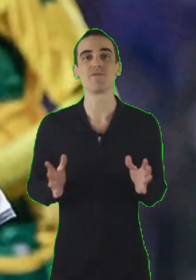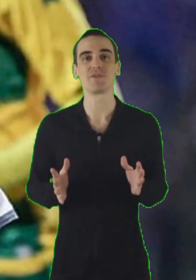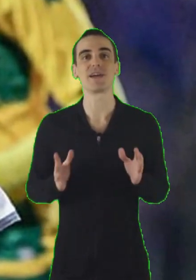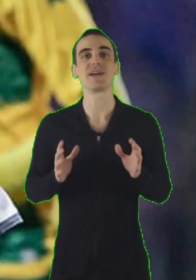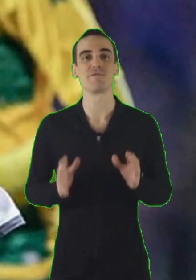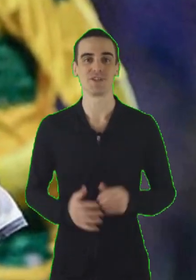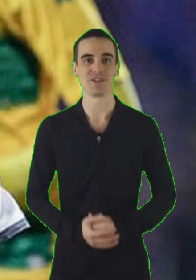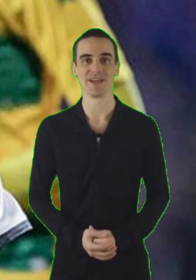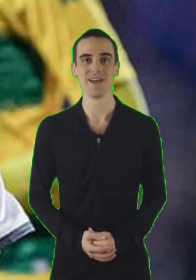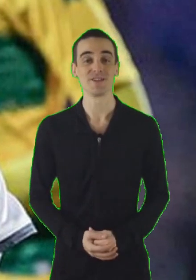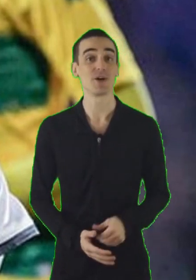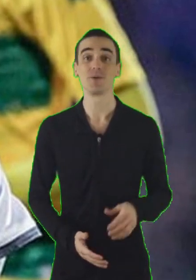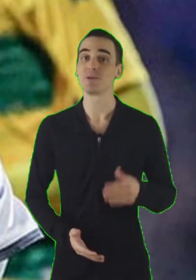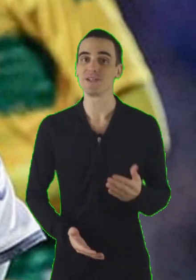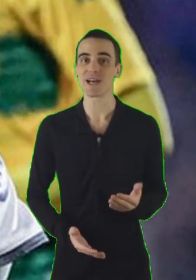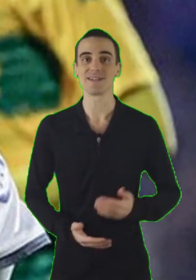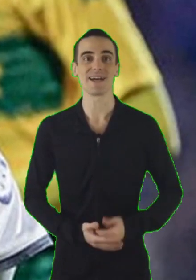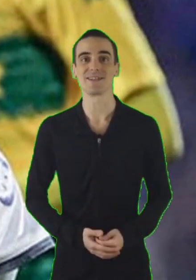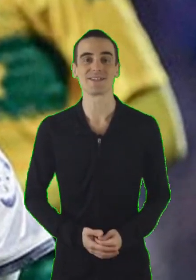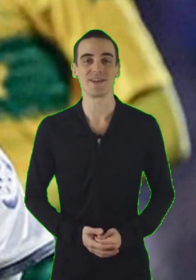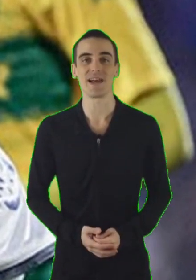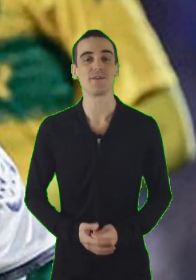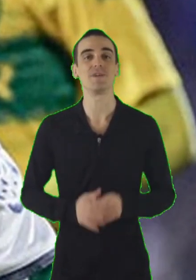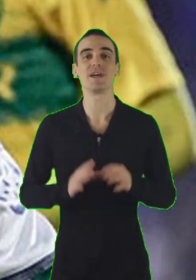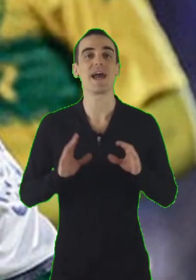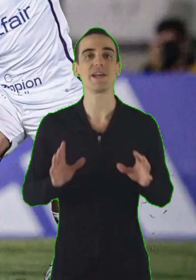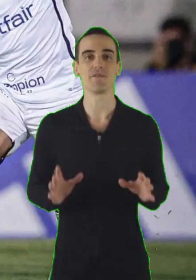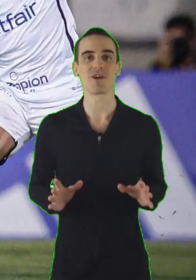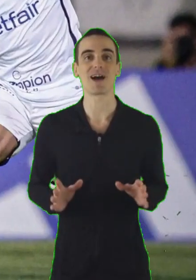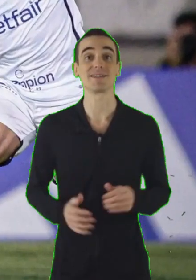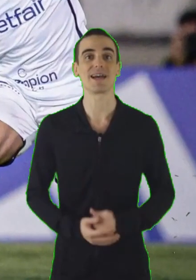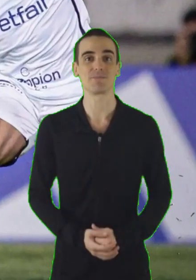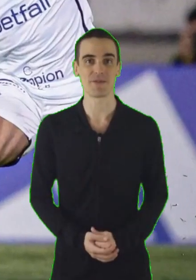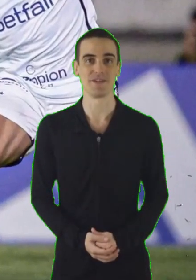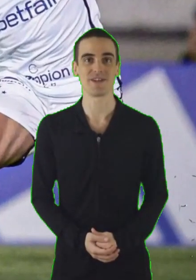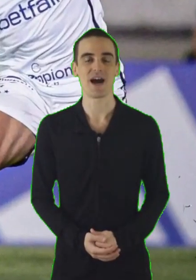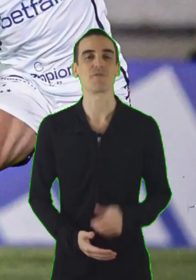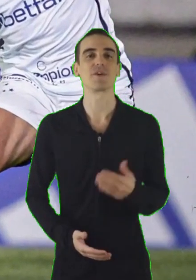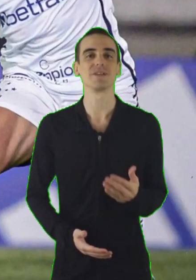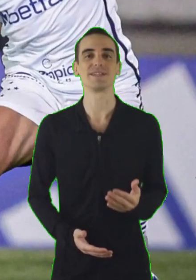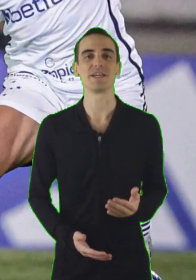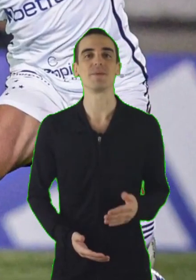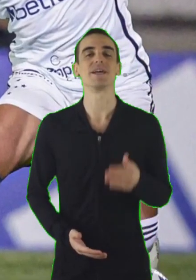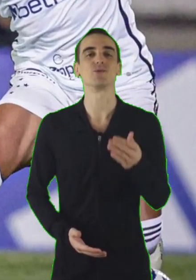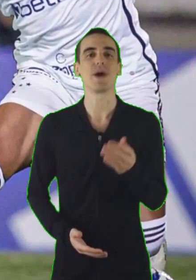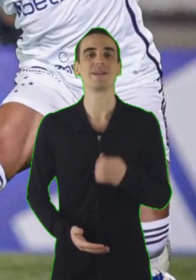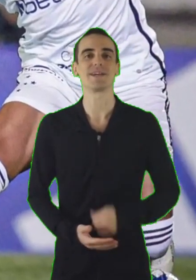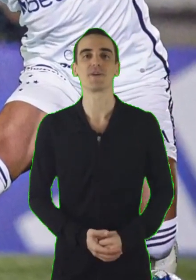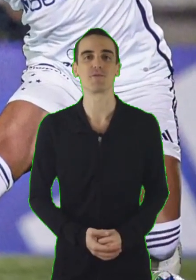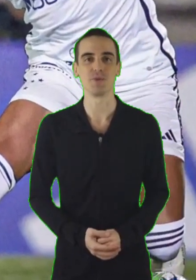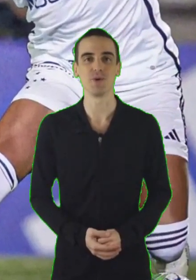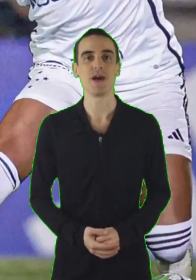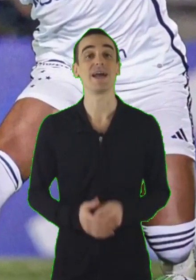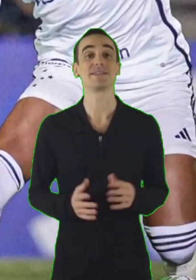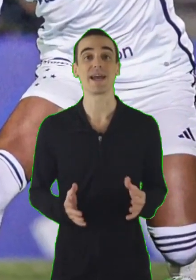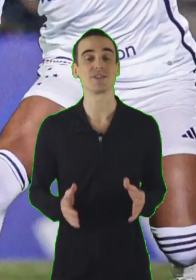Por outro lado, o time tem a 7ª melhor campanha como visitante, um alento para um bom resultado na Arena Pantanal. O time chega com 3